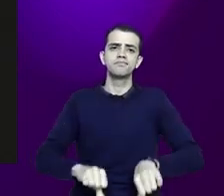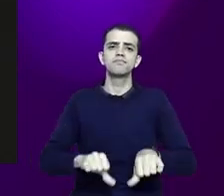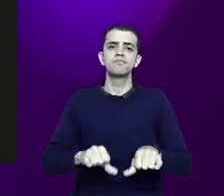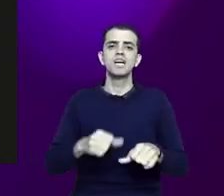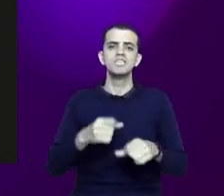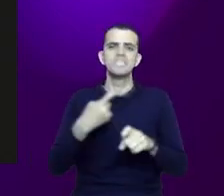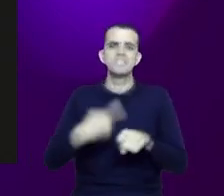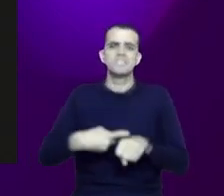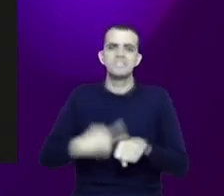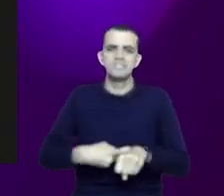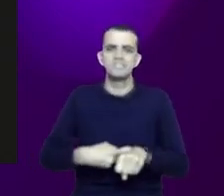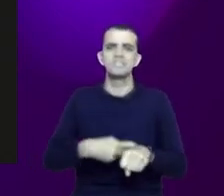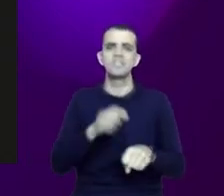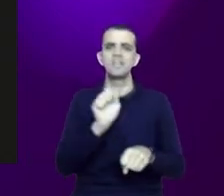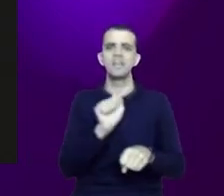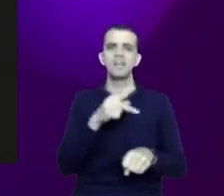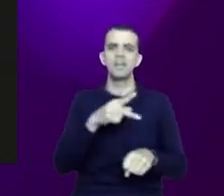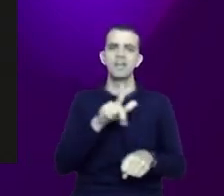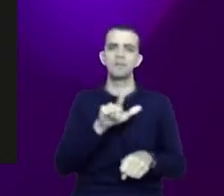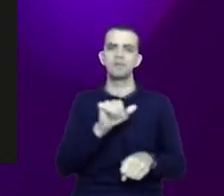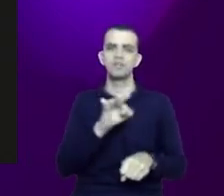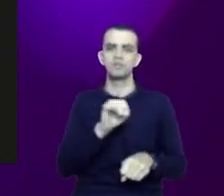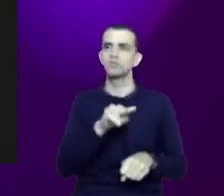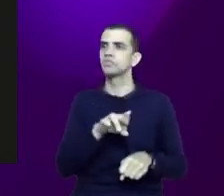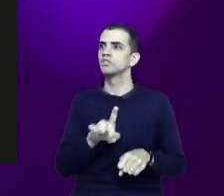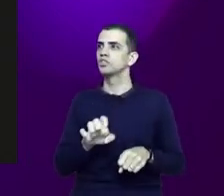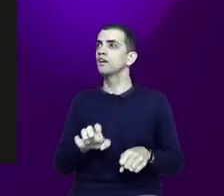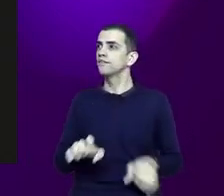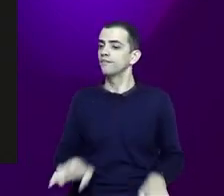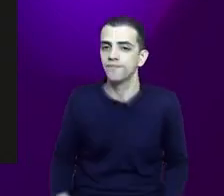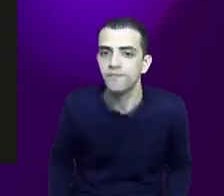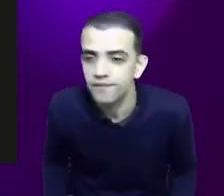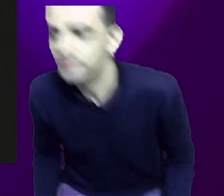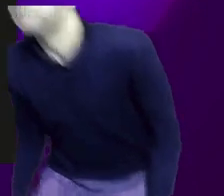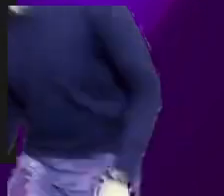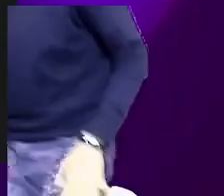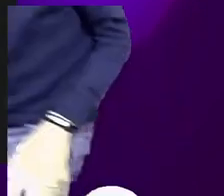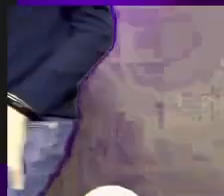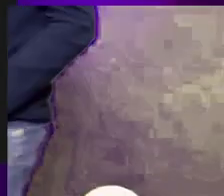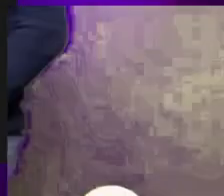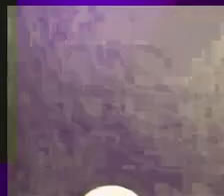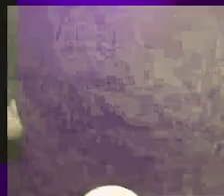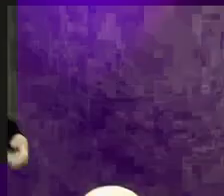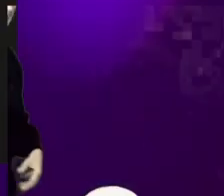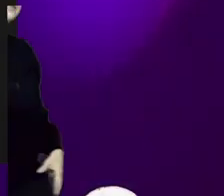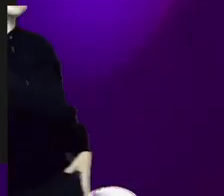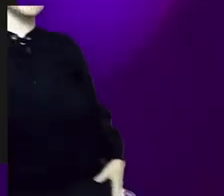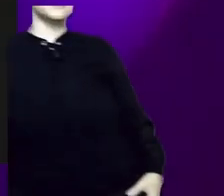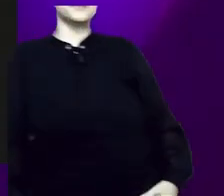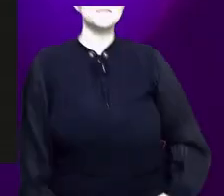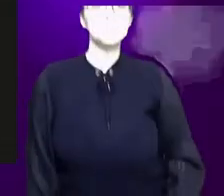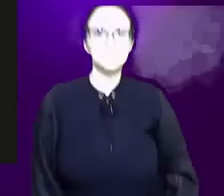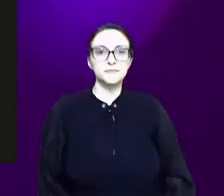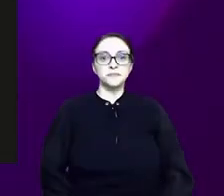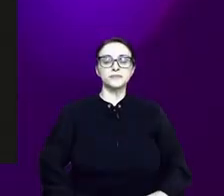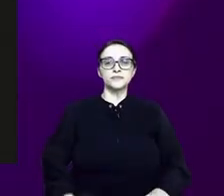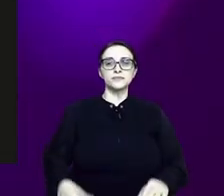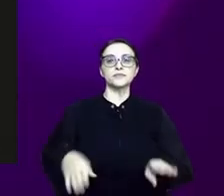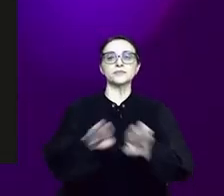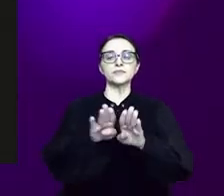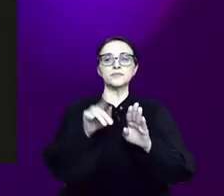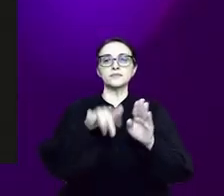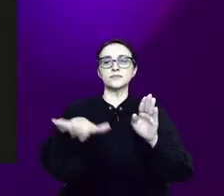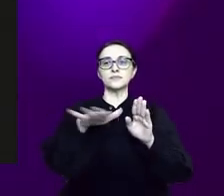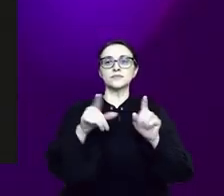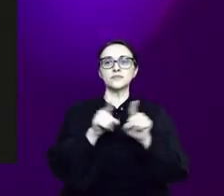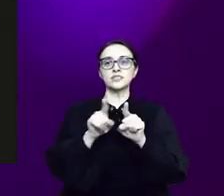rígido da amplitude, mas quando a gente faz extremos do movimento e a cabeça não está tão alinhada com a glenoide, às vezes ela subluxa